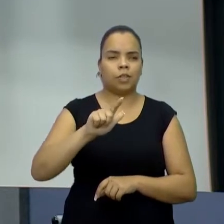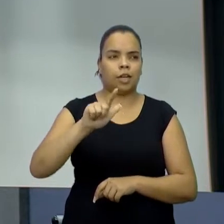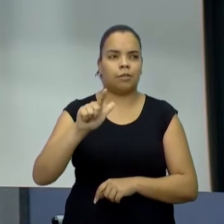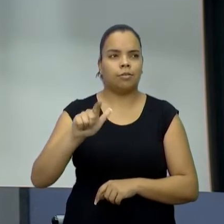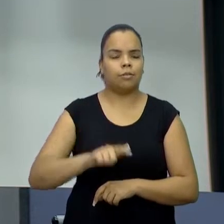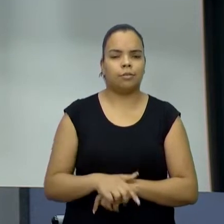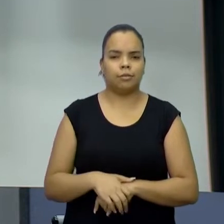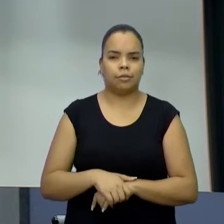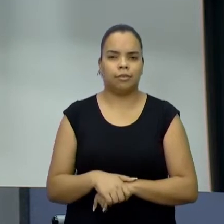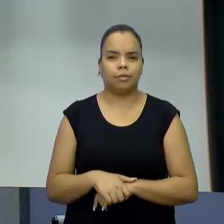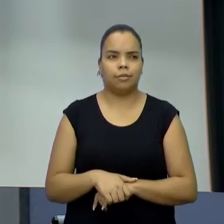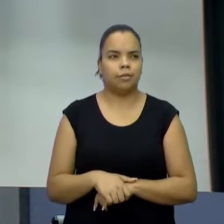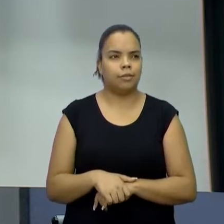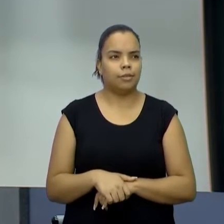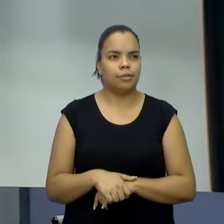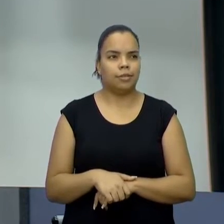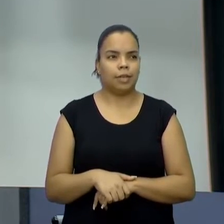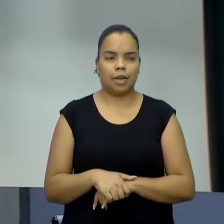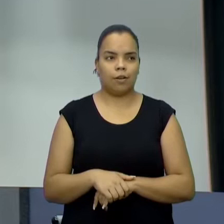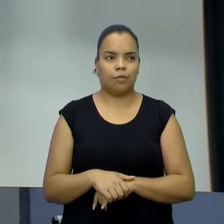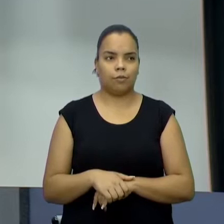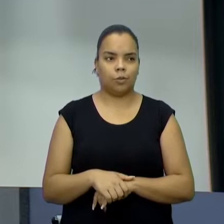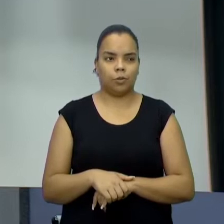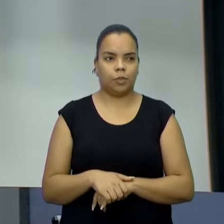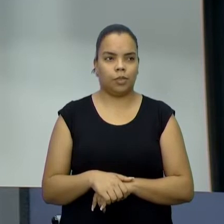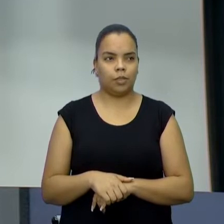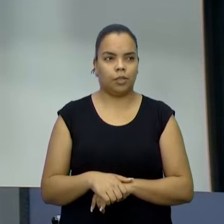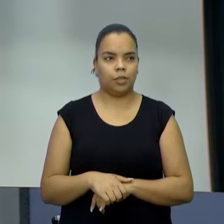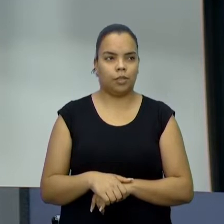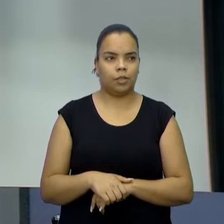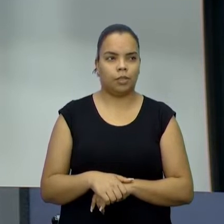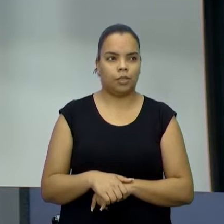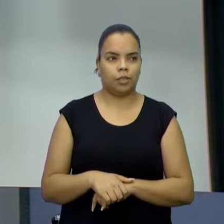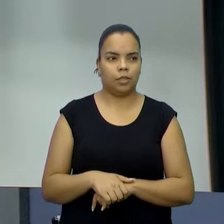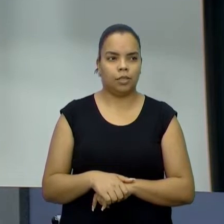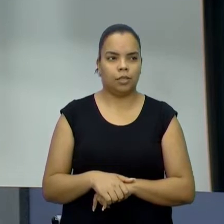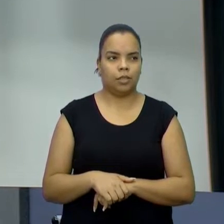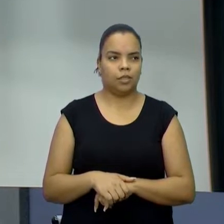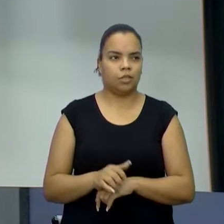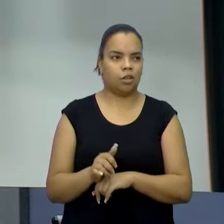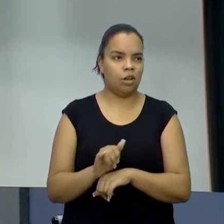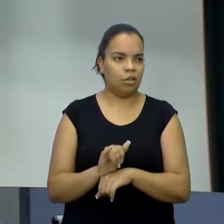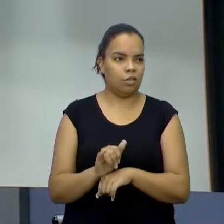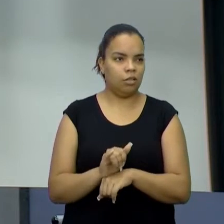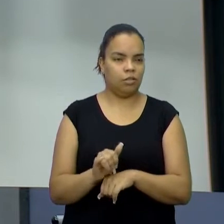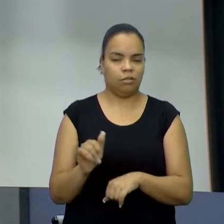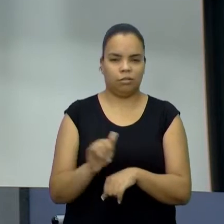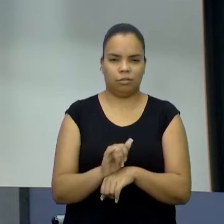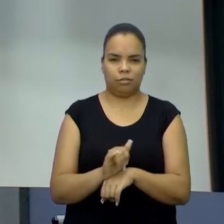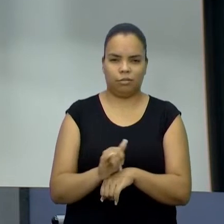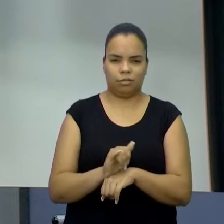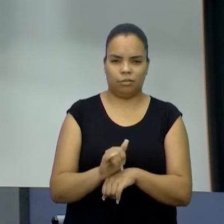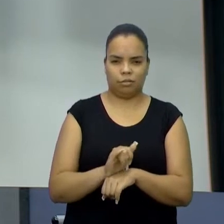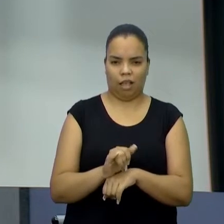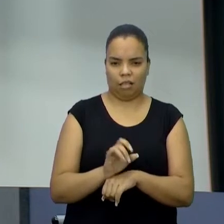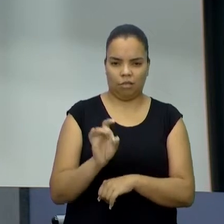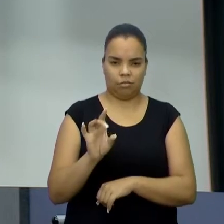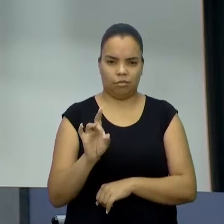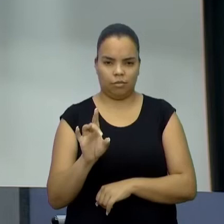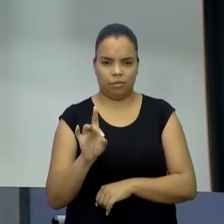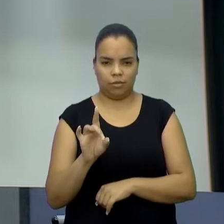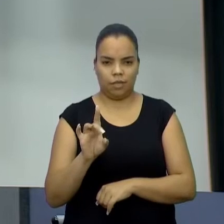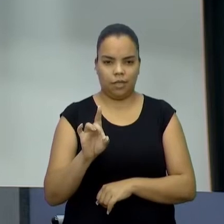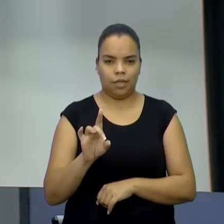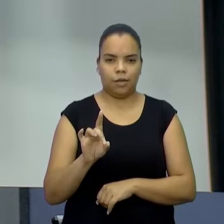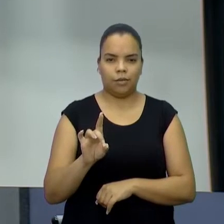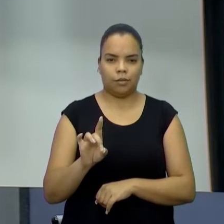materiais também nesse canal que vocês fizeram. E por que não uma grande exposição aí do Se